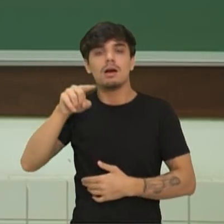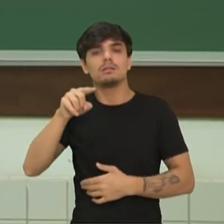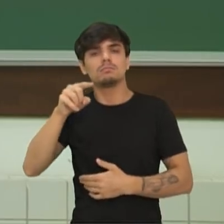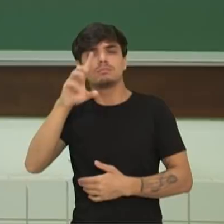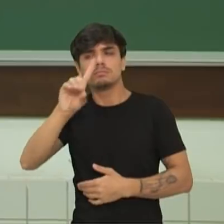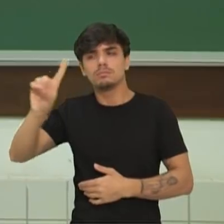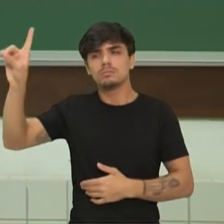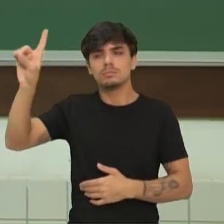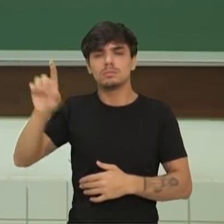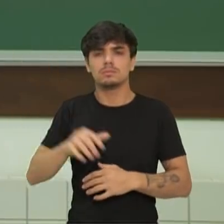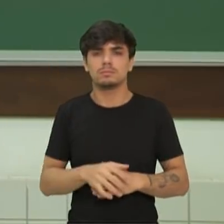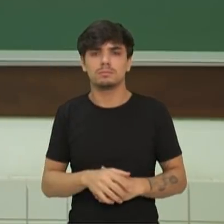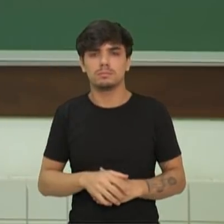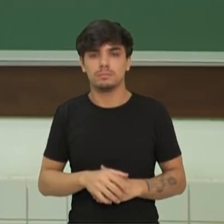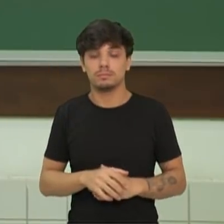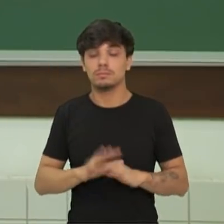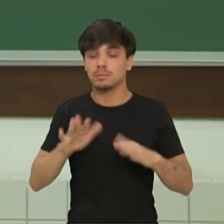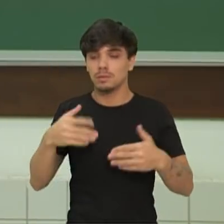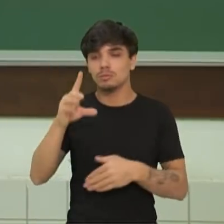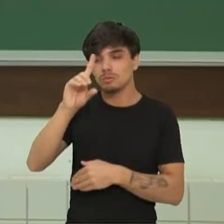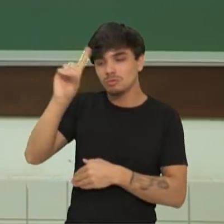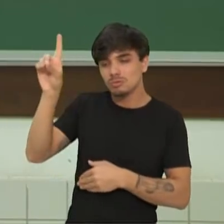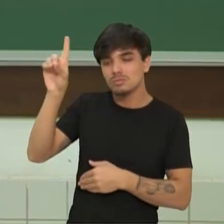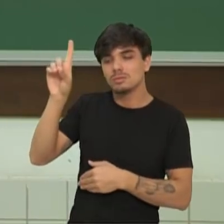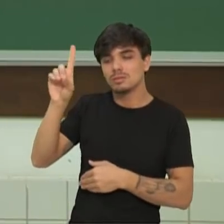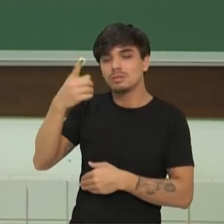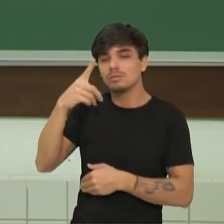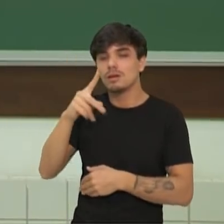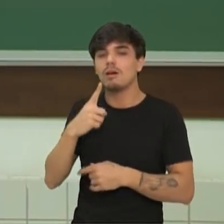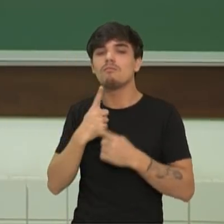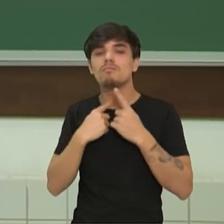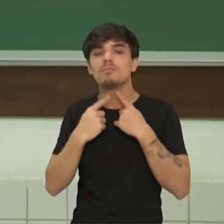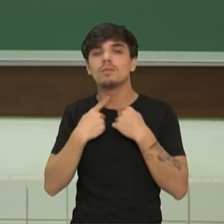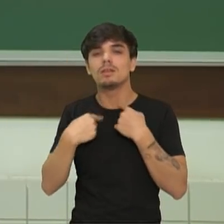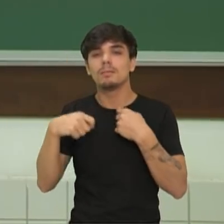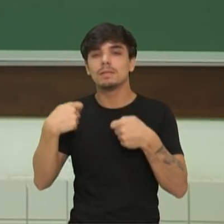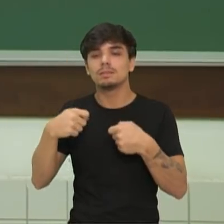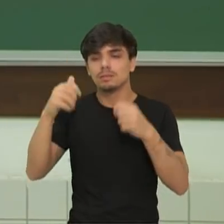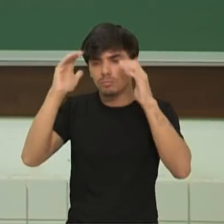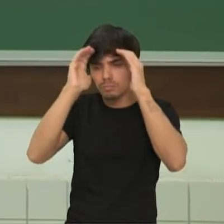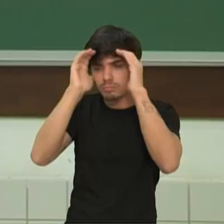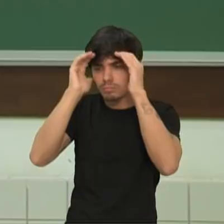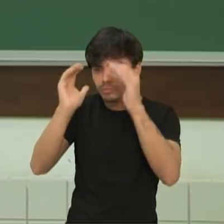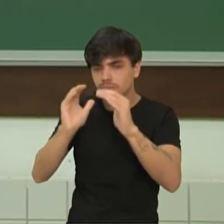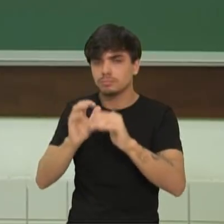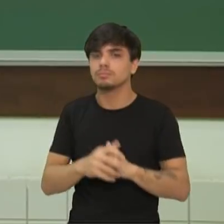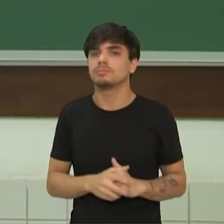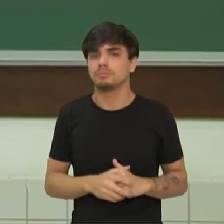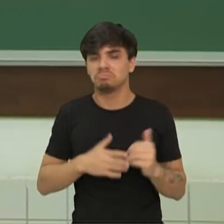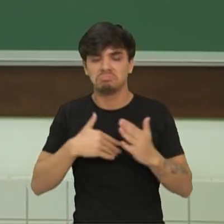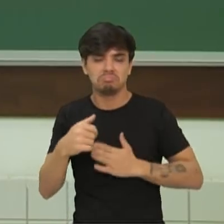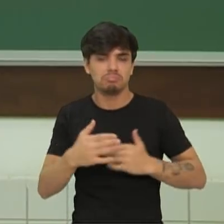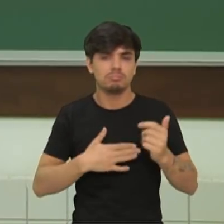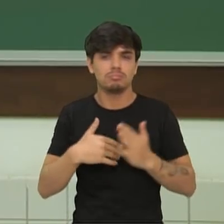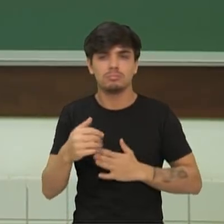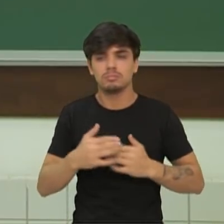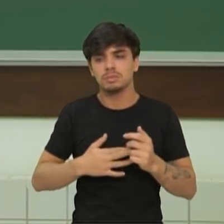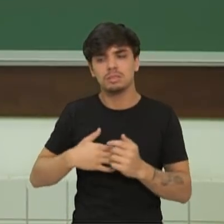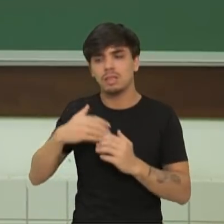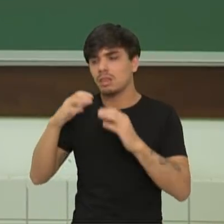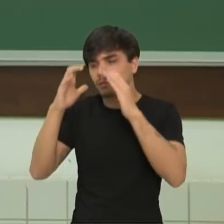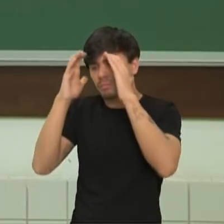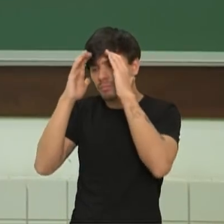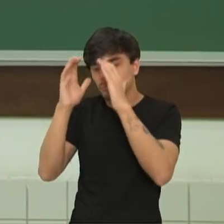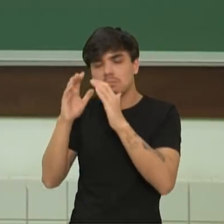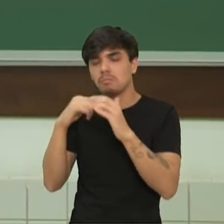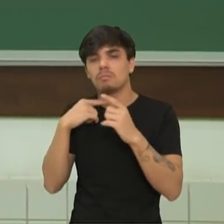de Deus na terra. Então, como ele era divino, todas as suas vontades teriam que ser obedecidas, independentes quais eram, não poderiam